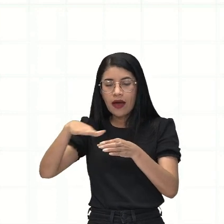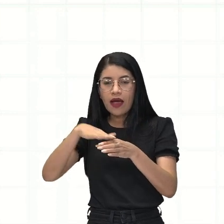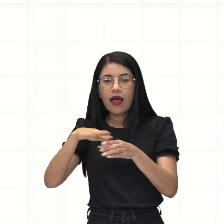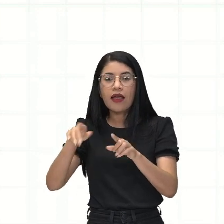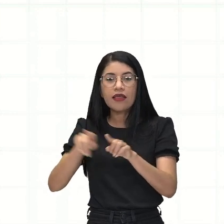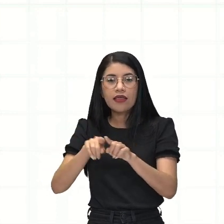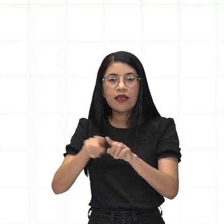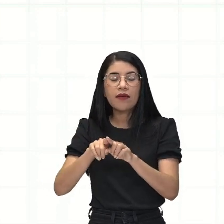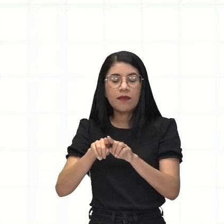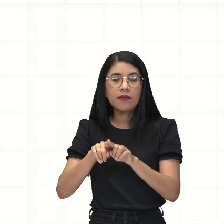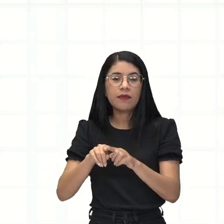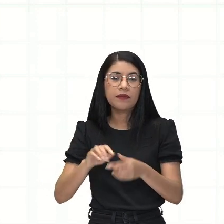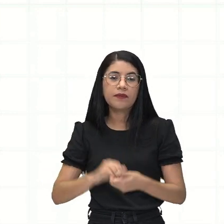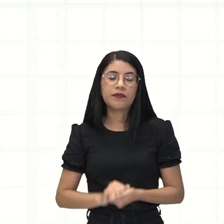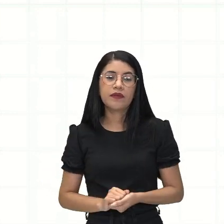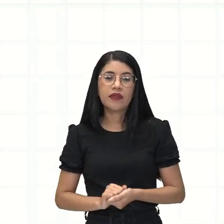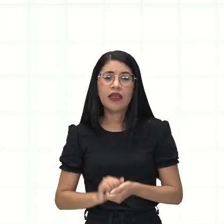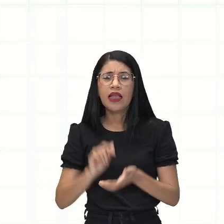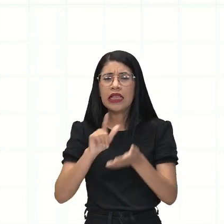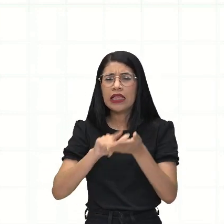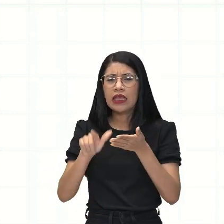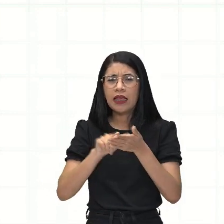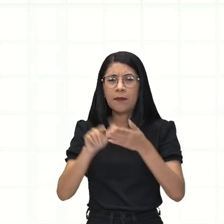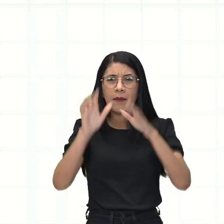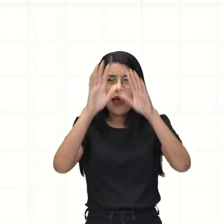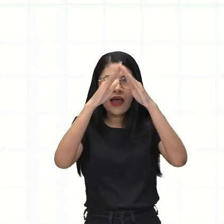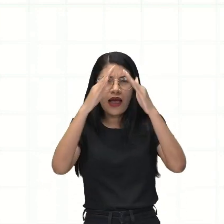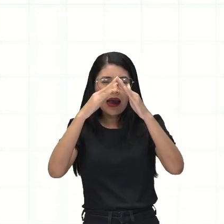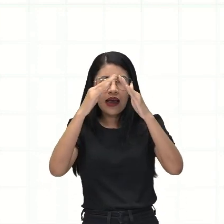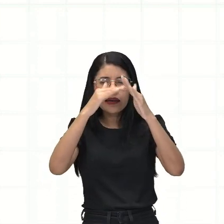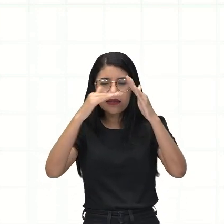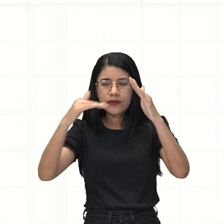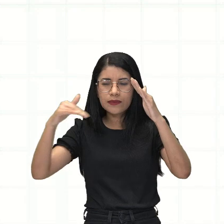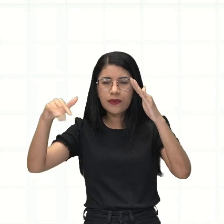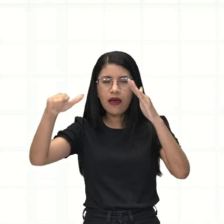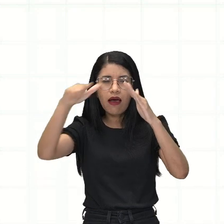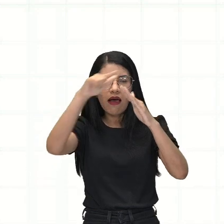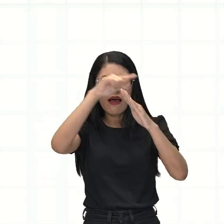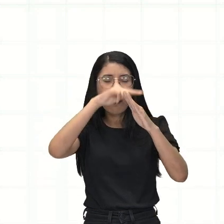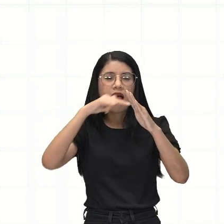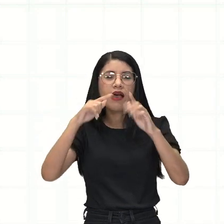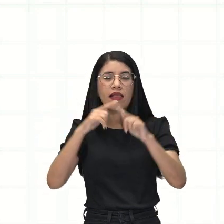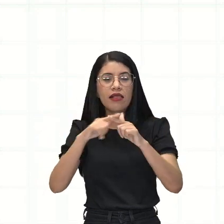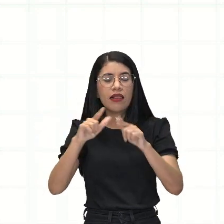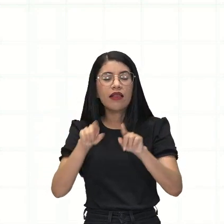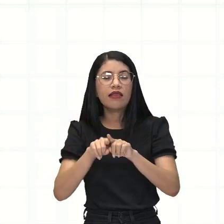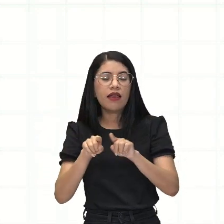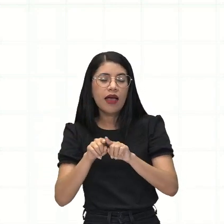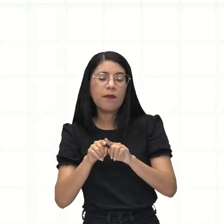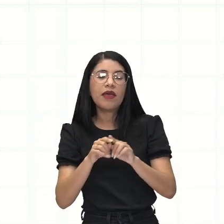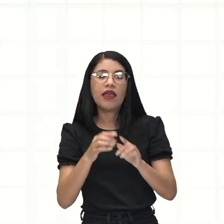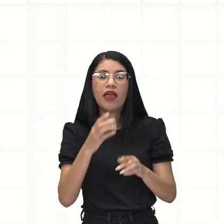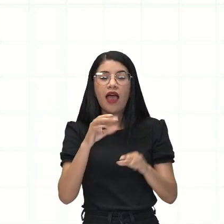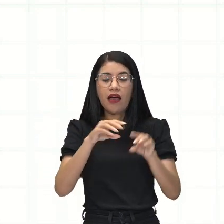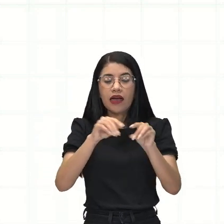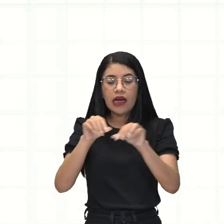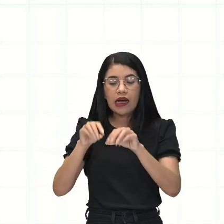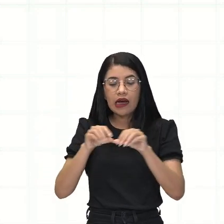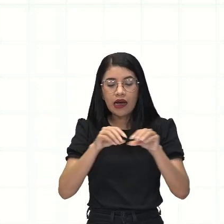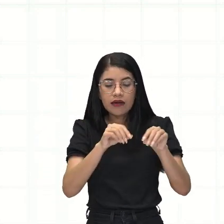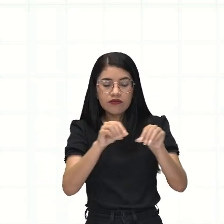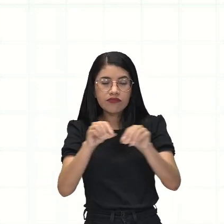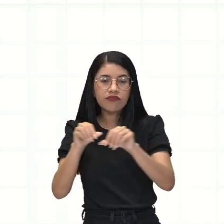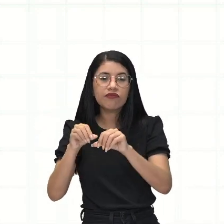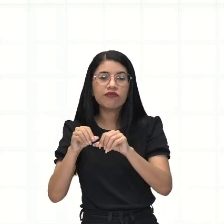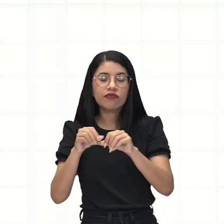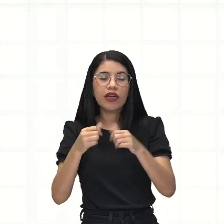geladeira e bebedouros, limpe calhas e lajes de calhas, coloque areia nos cacos de vidro de